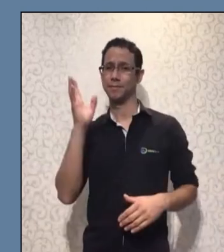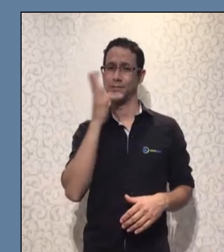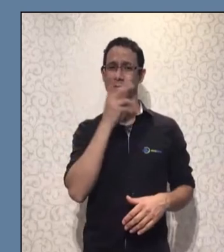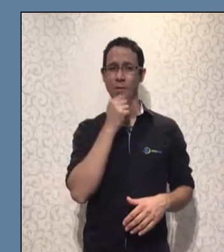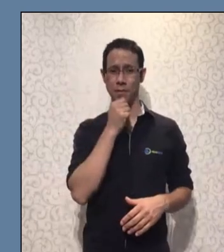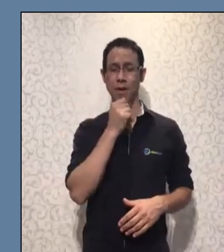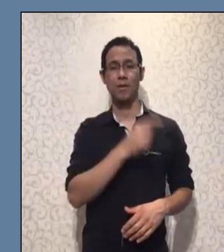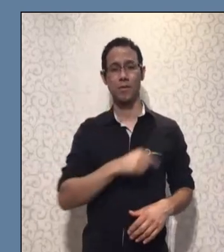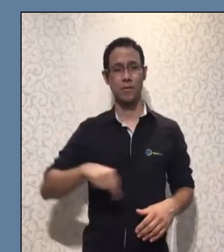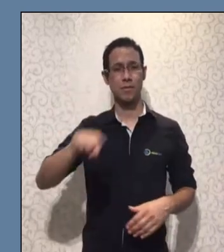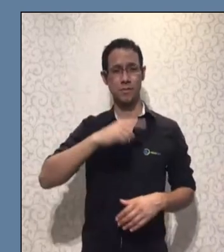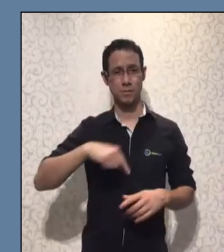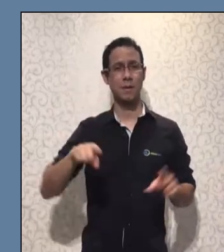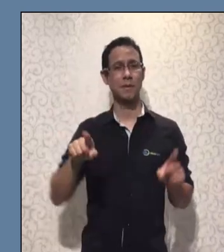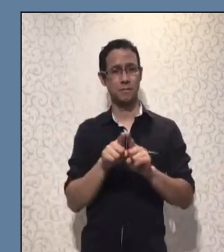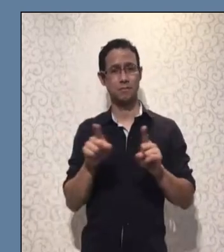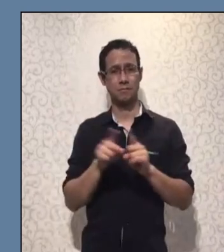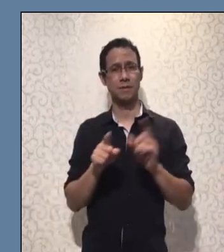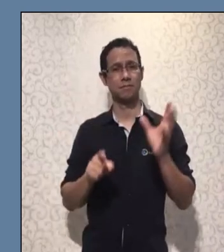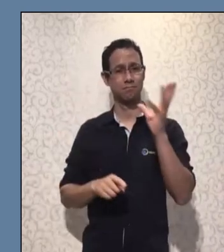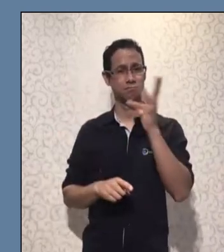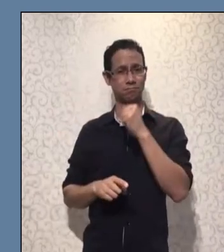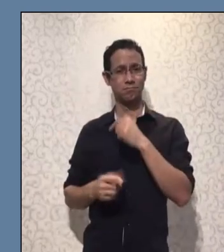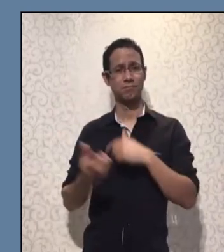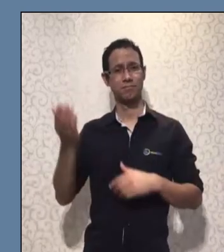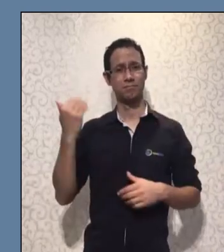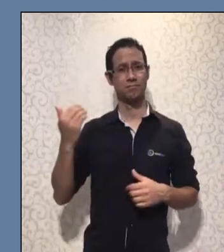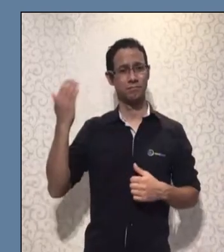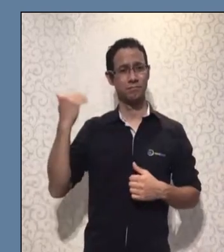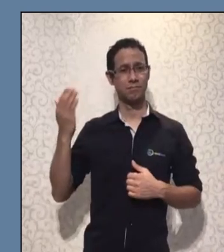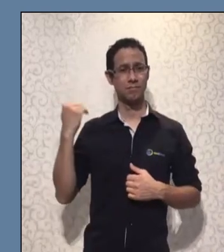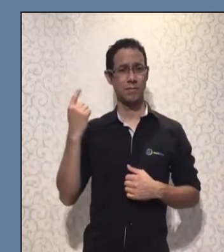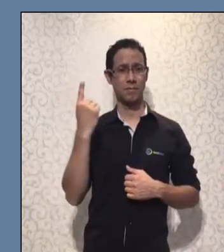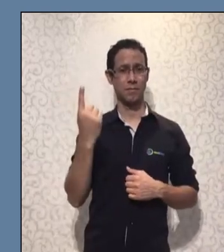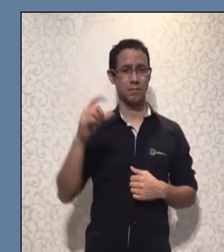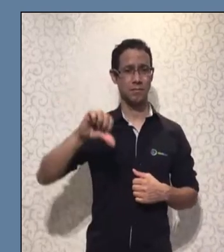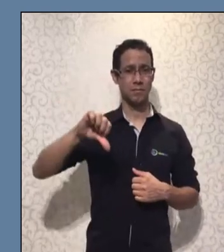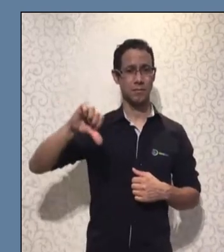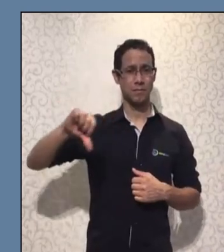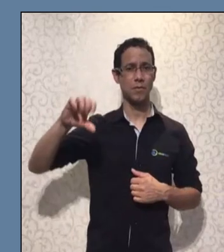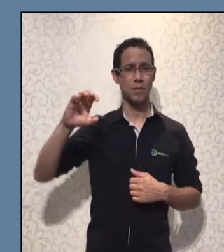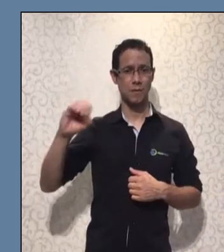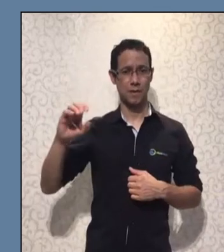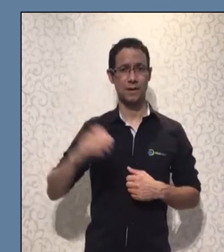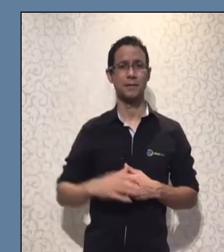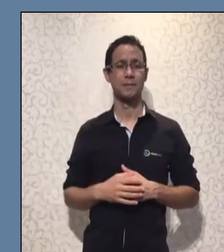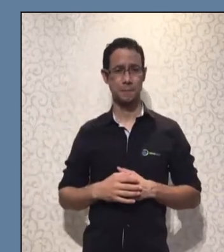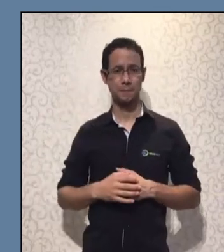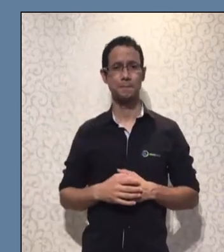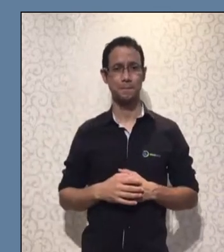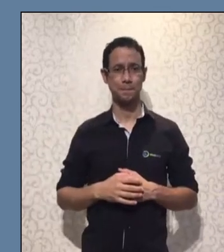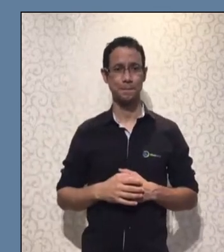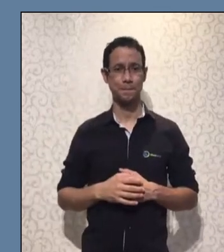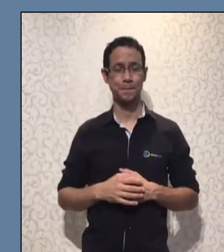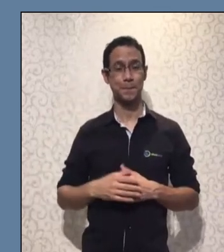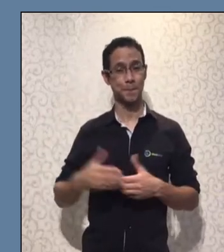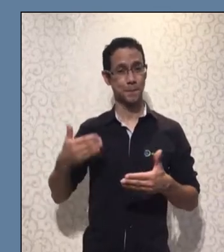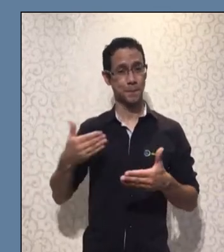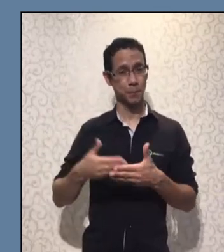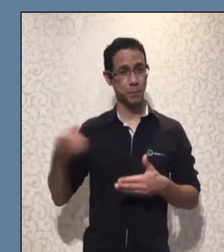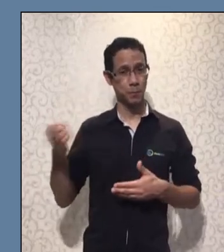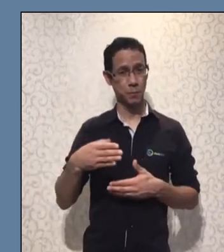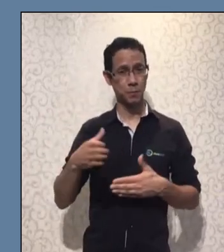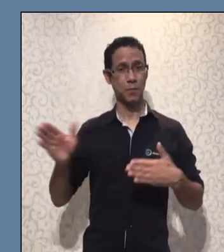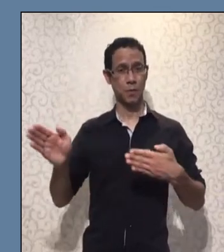passo. Eu me refiro aí aos anos 90. E mais recentemente, quando o museu fechou para